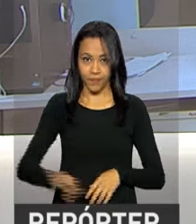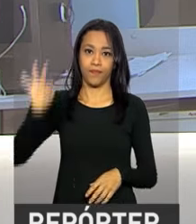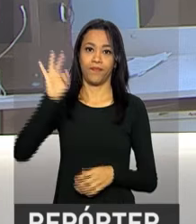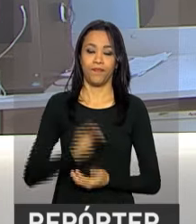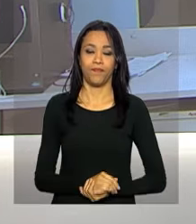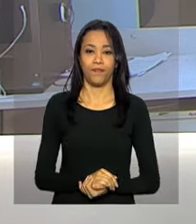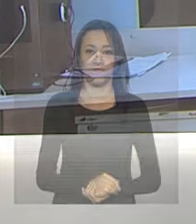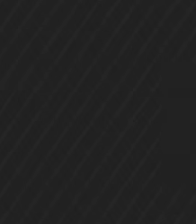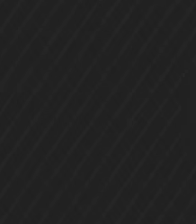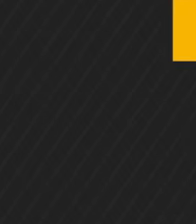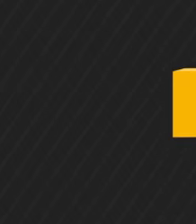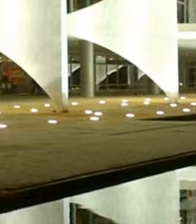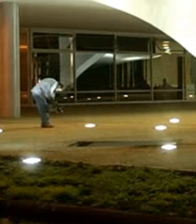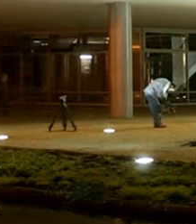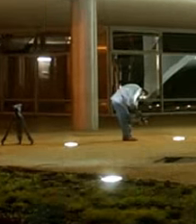Federal